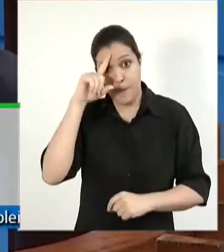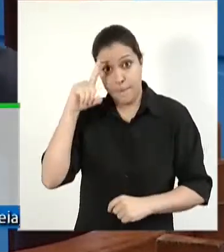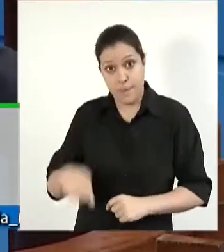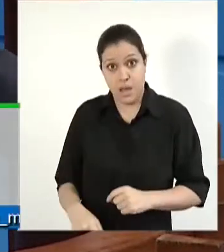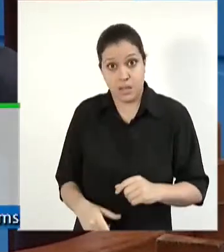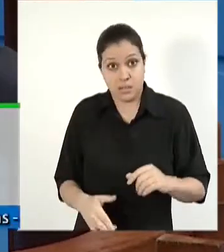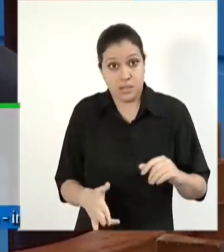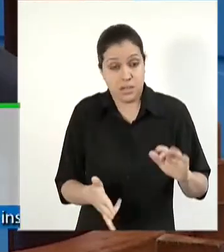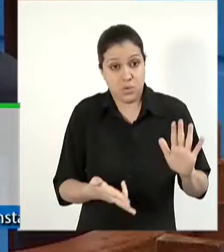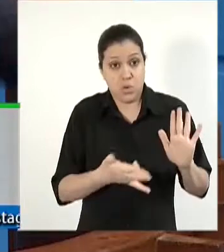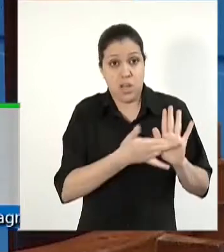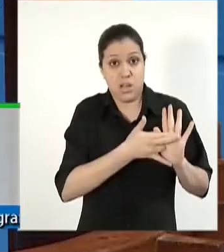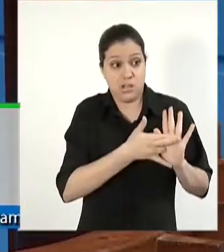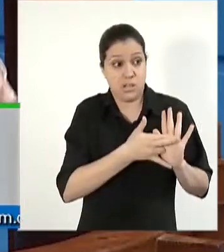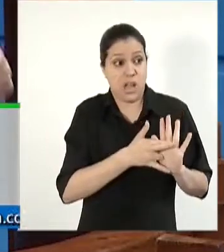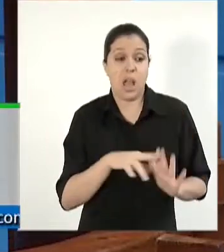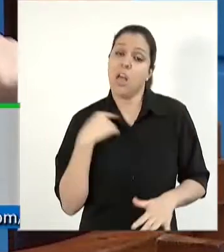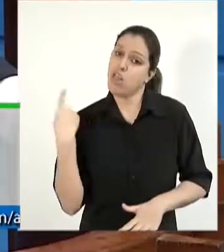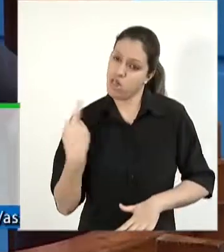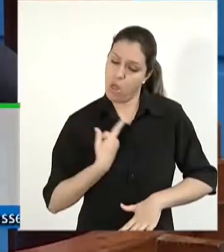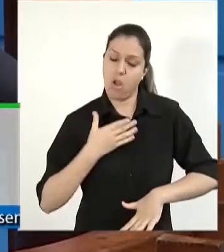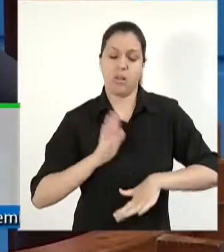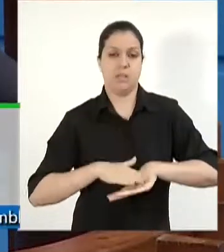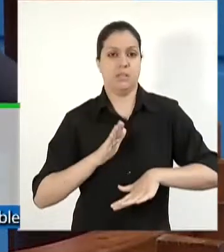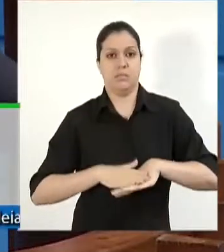regimento da nossa casa somos nós.